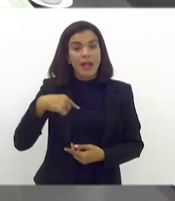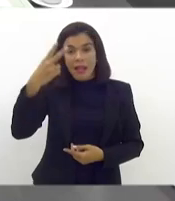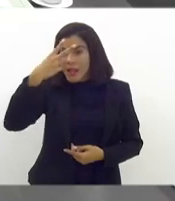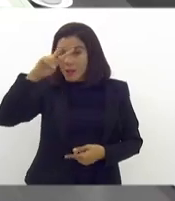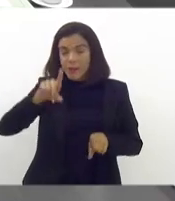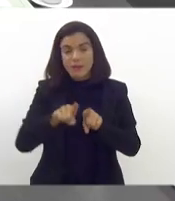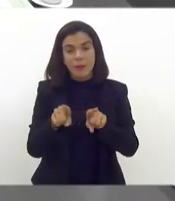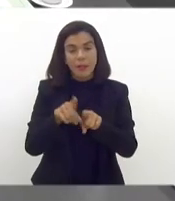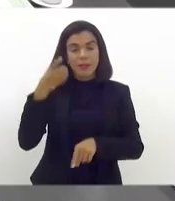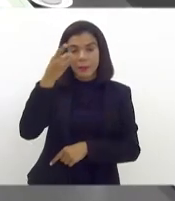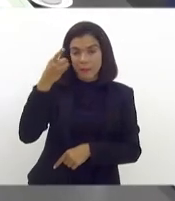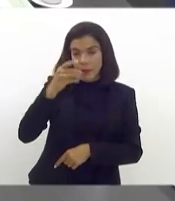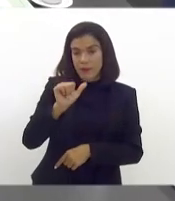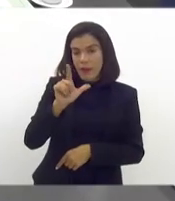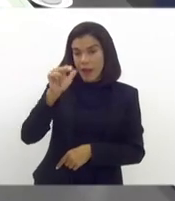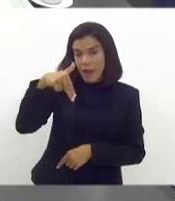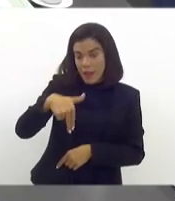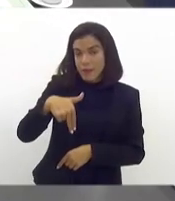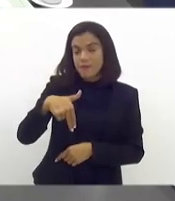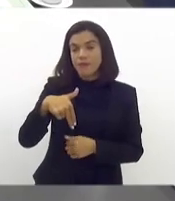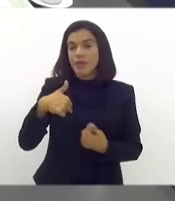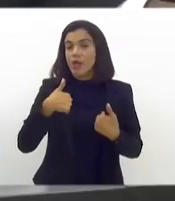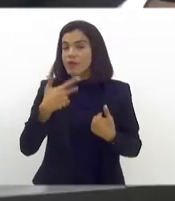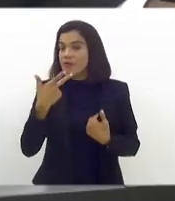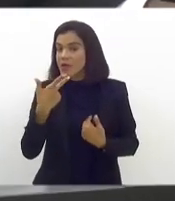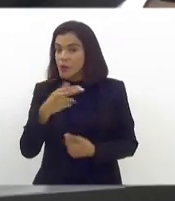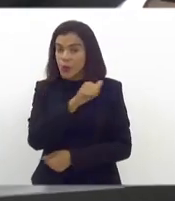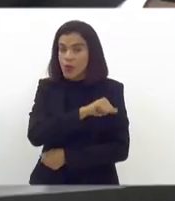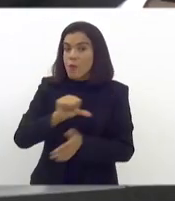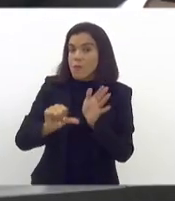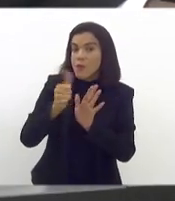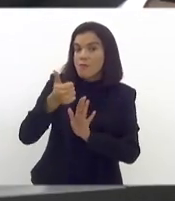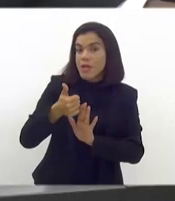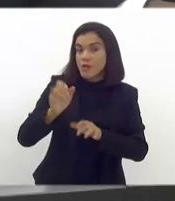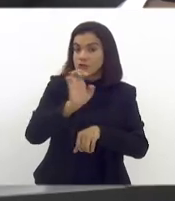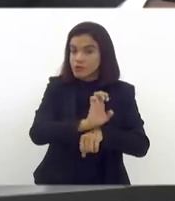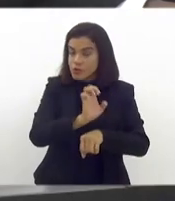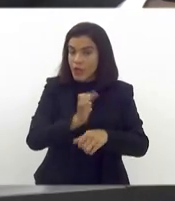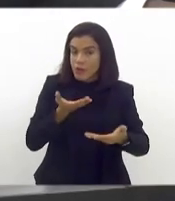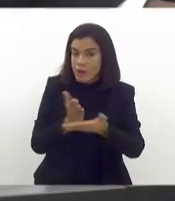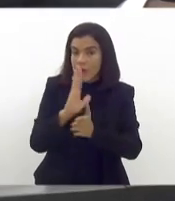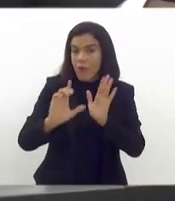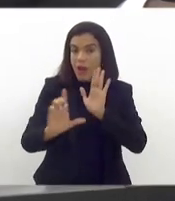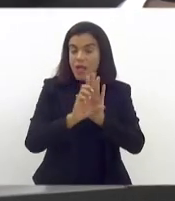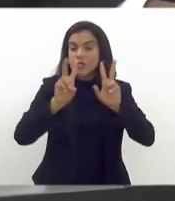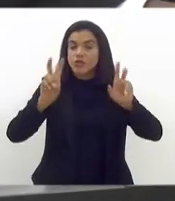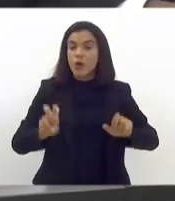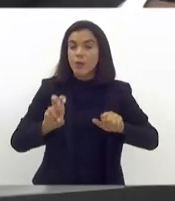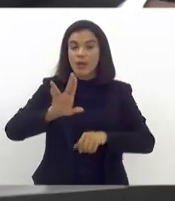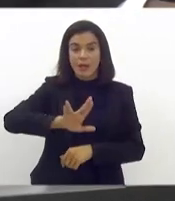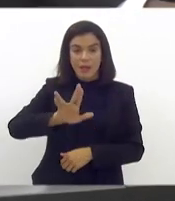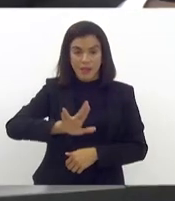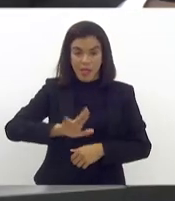Lembrando, deputado Alan, deputado Serafini, que eu estava dizendo que o Rio foi o primeiro estado que aprovou uma lei sobre cannabis